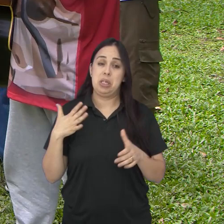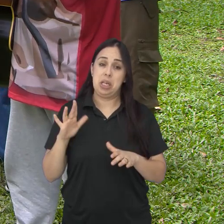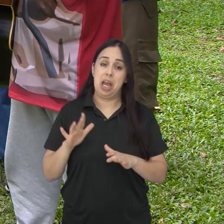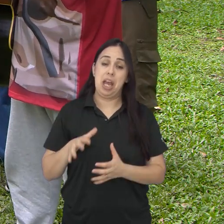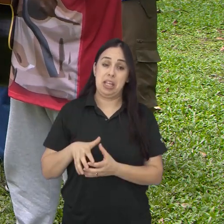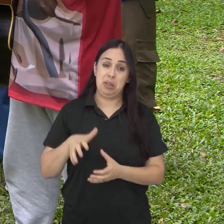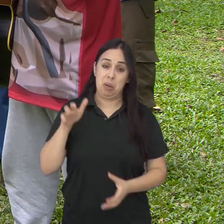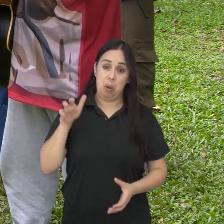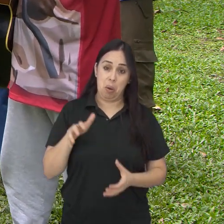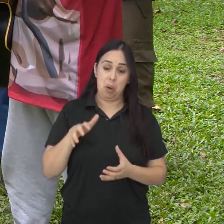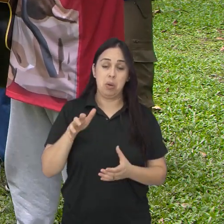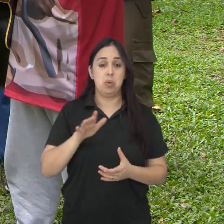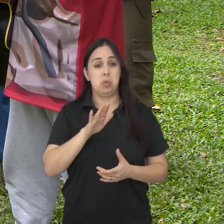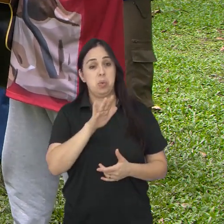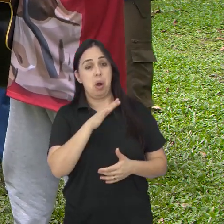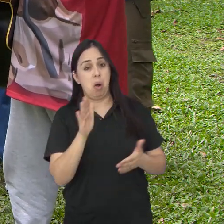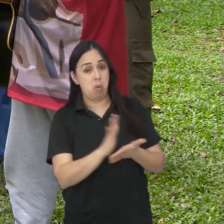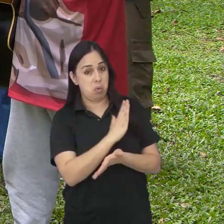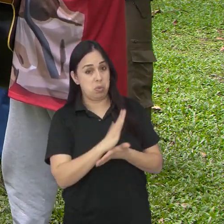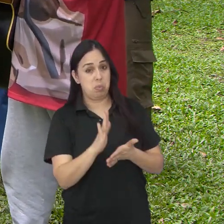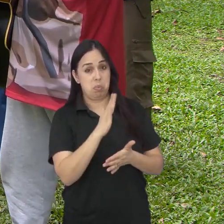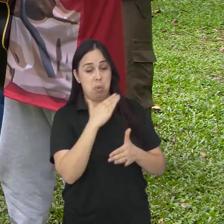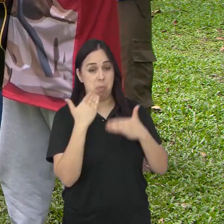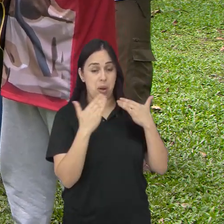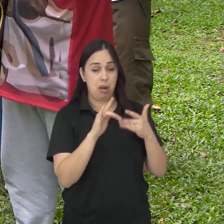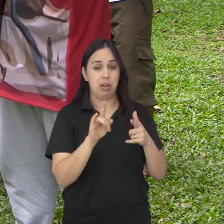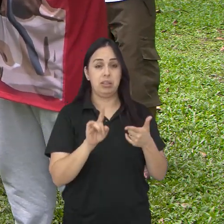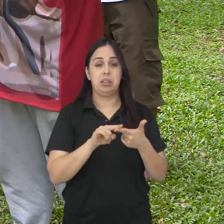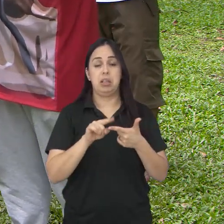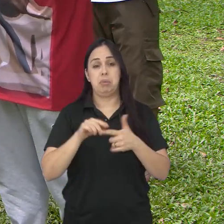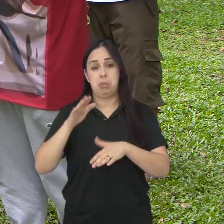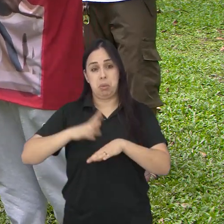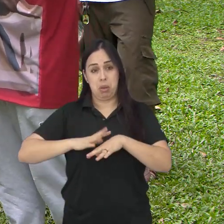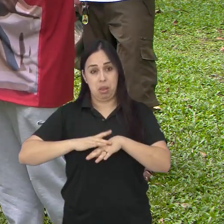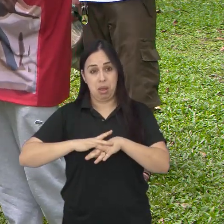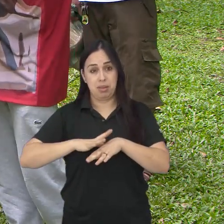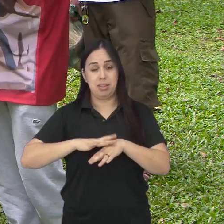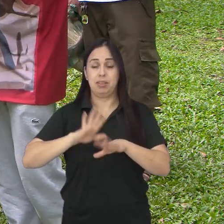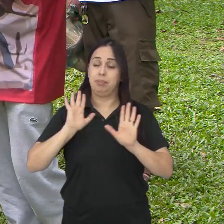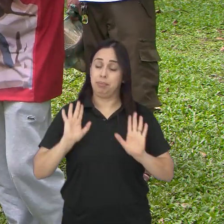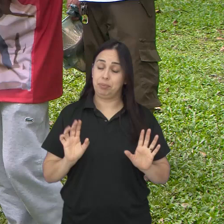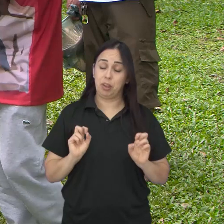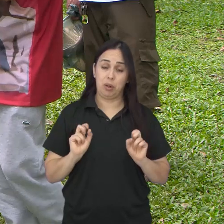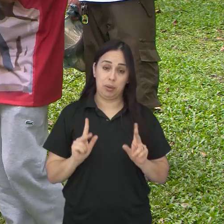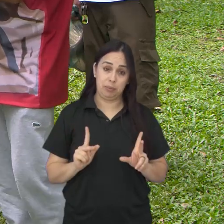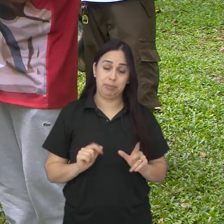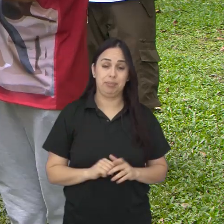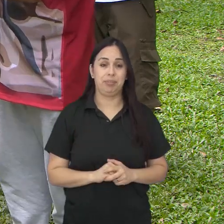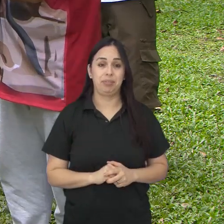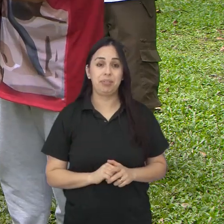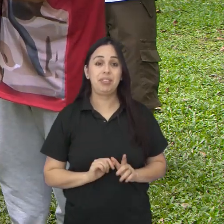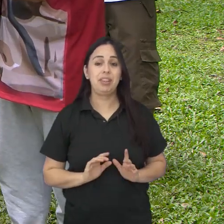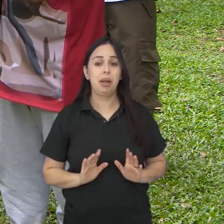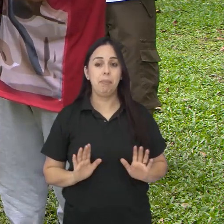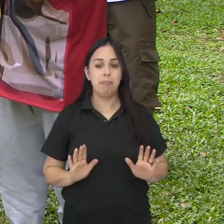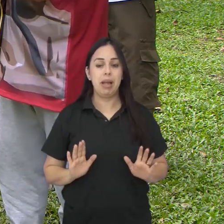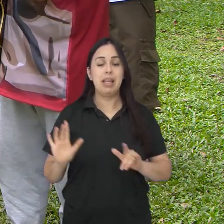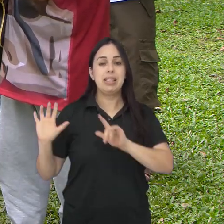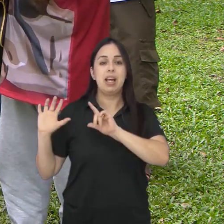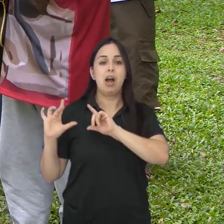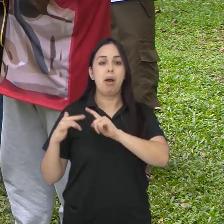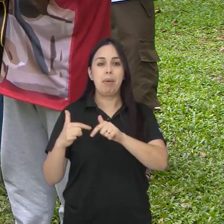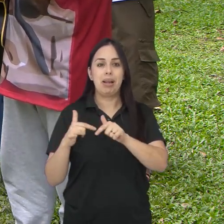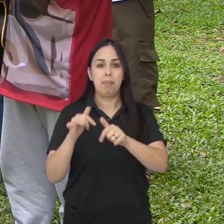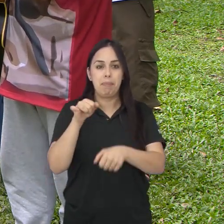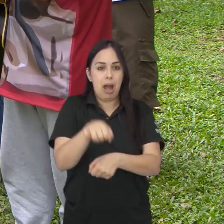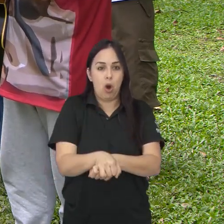idade, então uns foi afastando devido a muitos problemas, doenças, etc e tal, né? Mas a